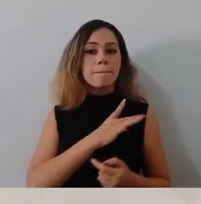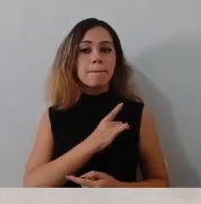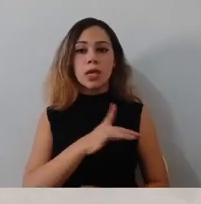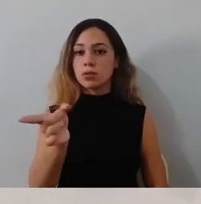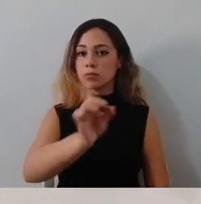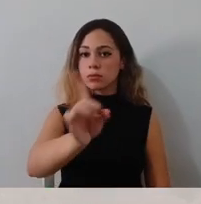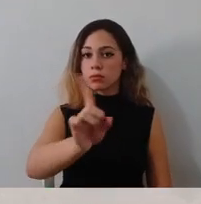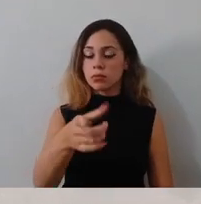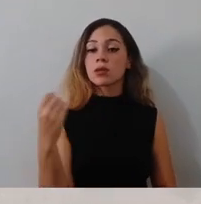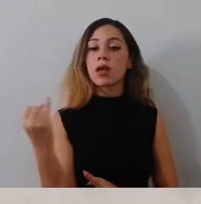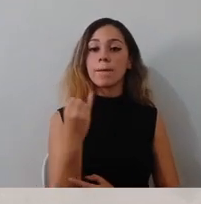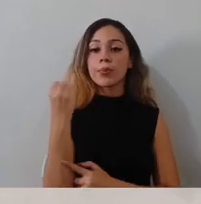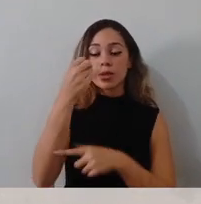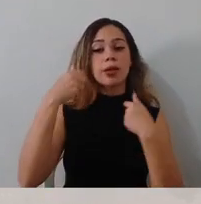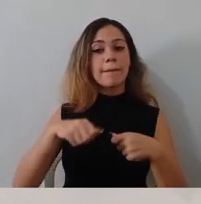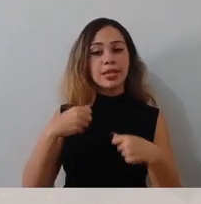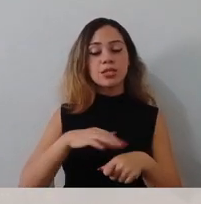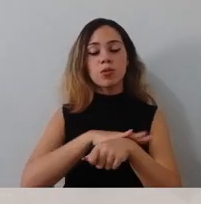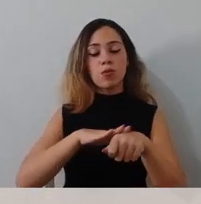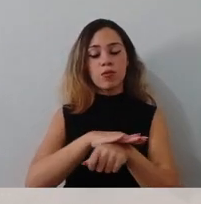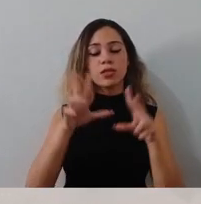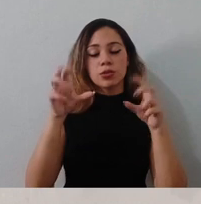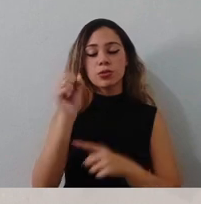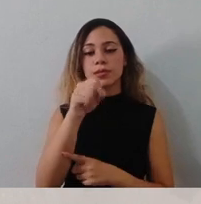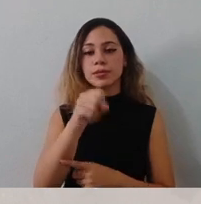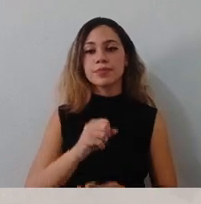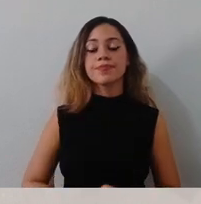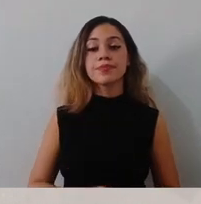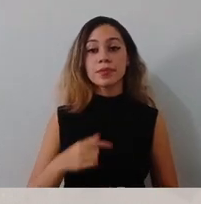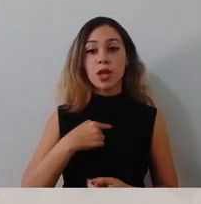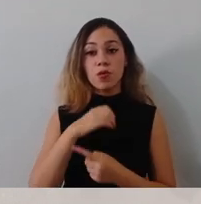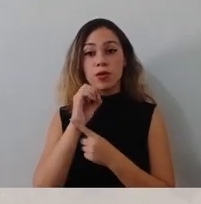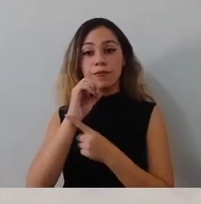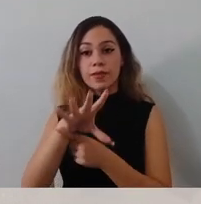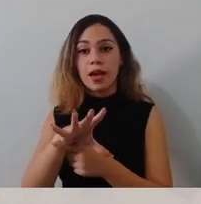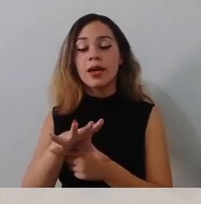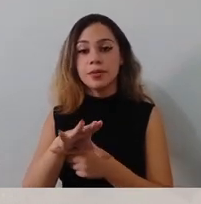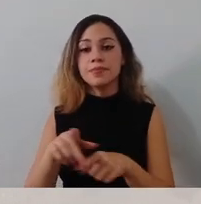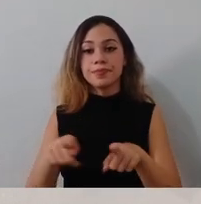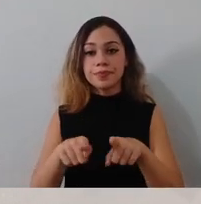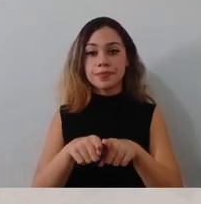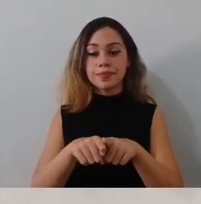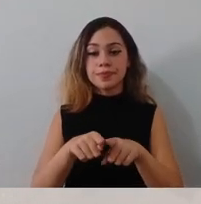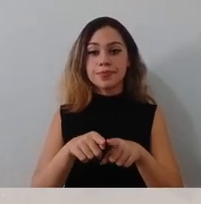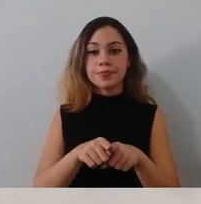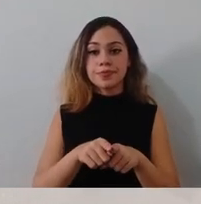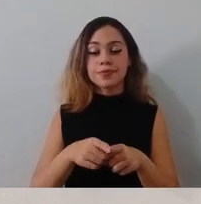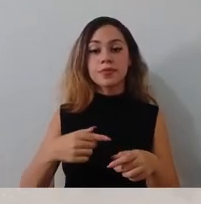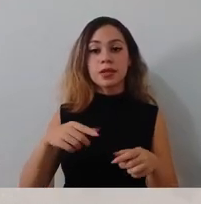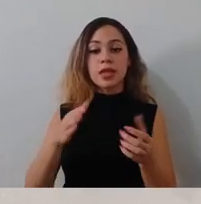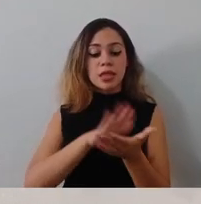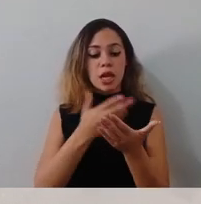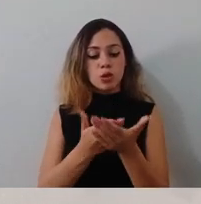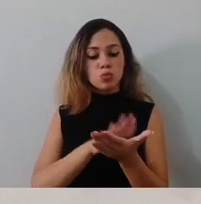a não ter medo. Isso é importante, precisa ser falado. Eu vou enviar o link, está no Sejusc Meyer.